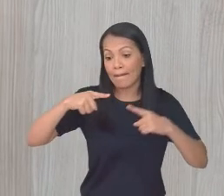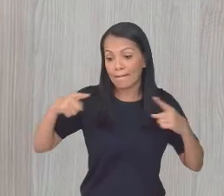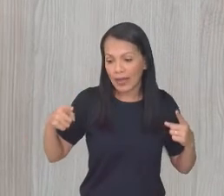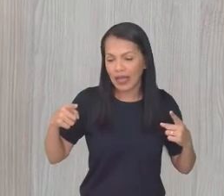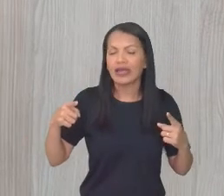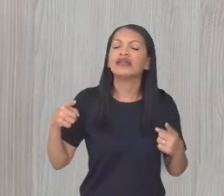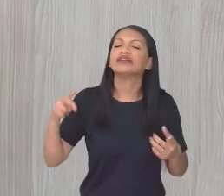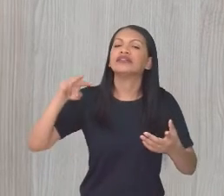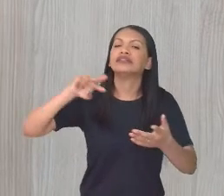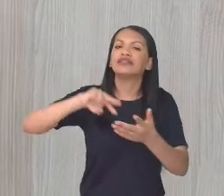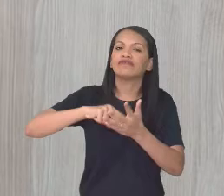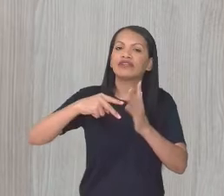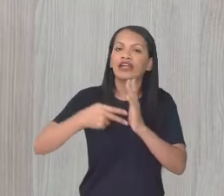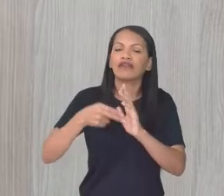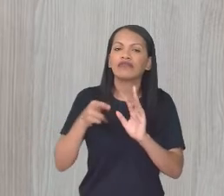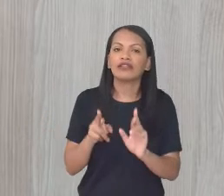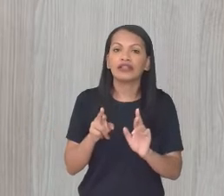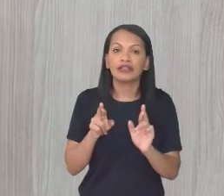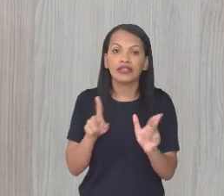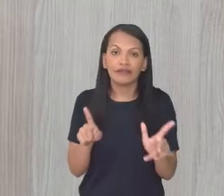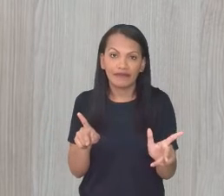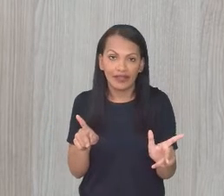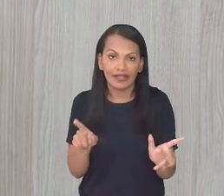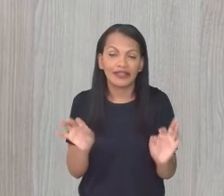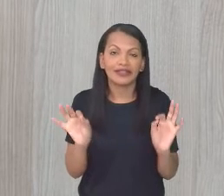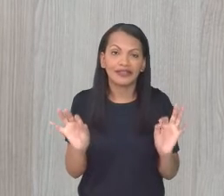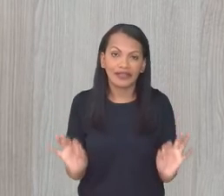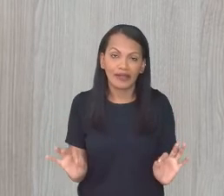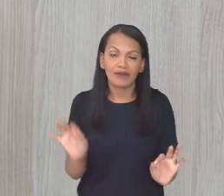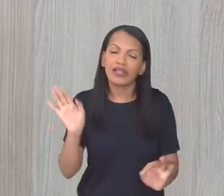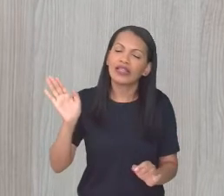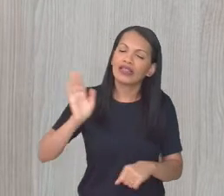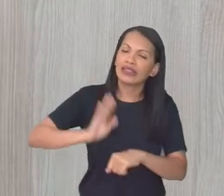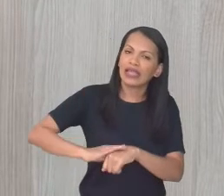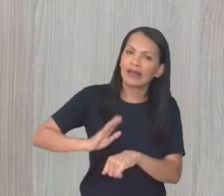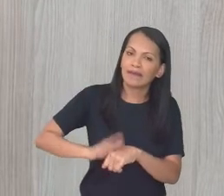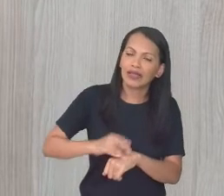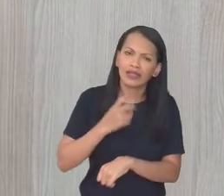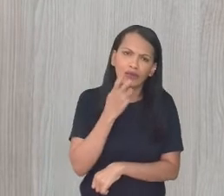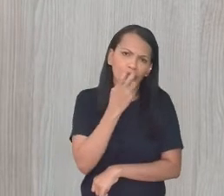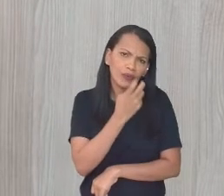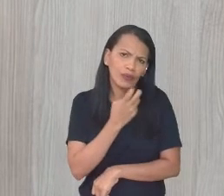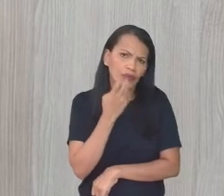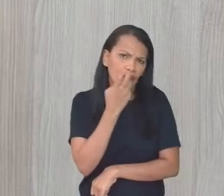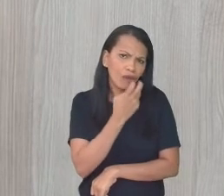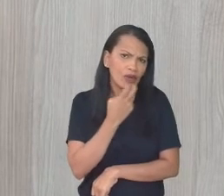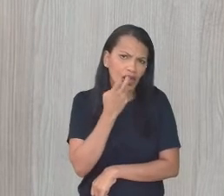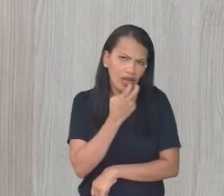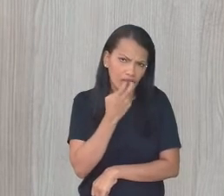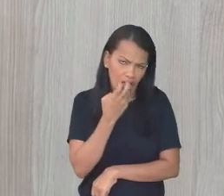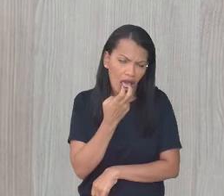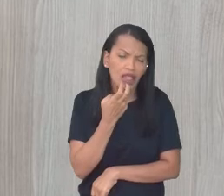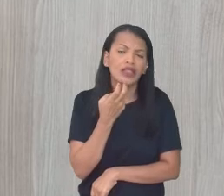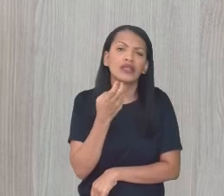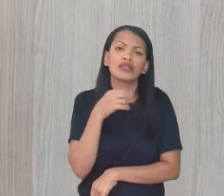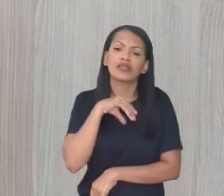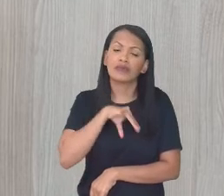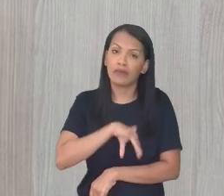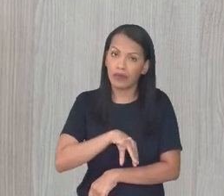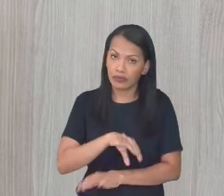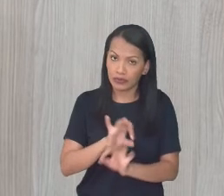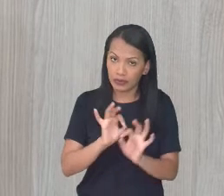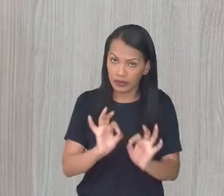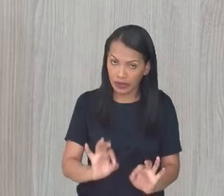pelo contexto da frase, caso você não perceba o som, ou se dará pela